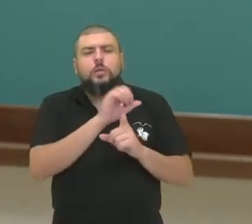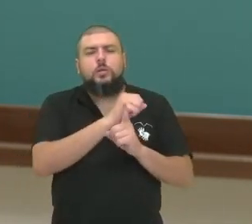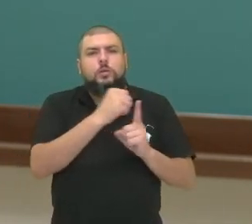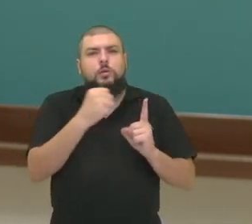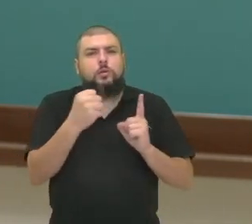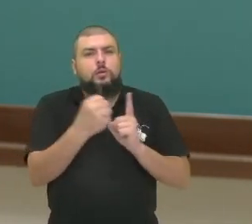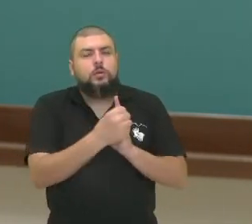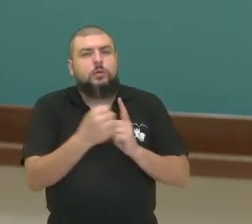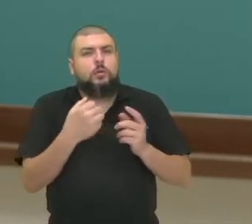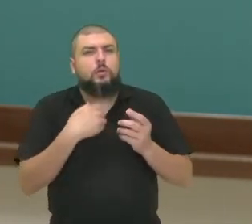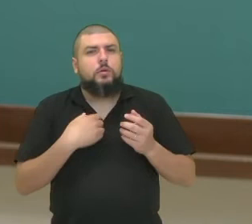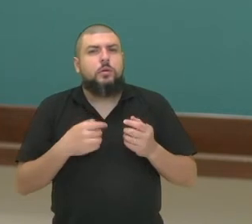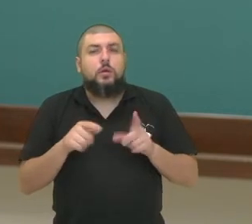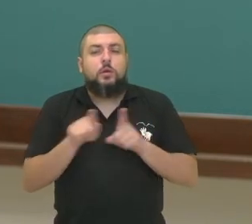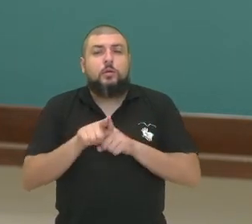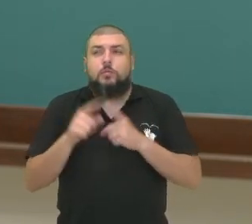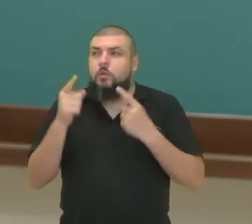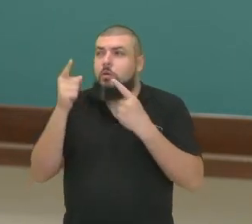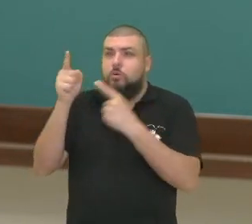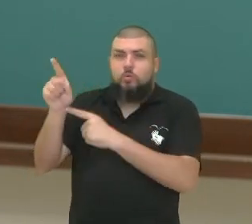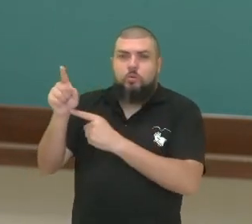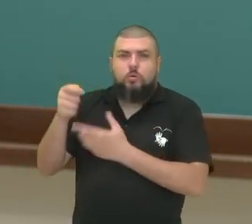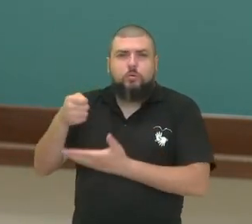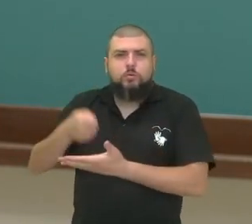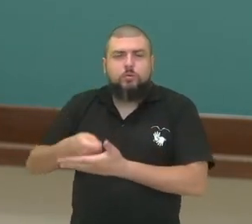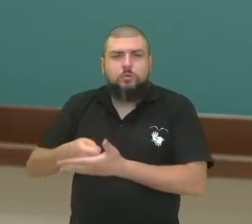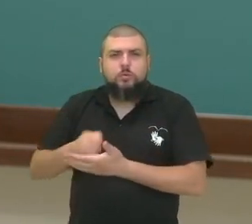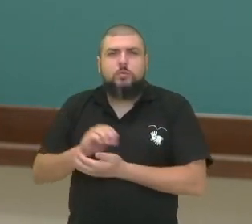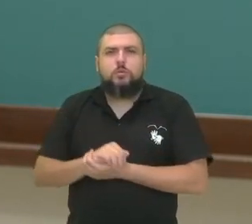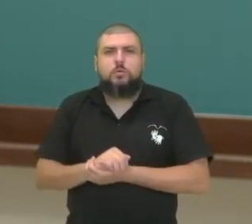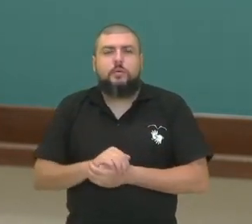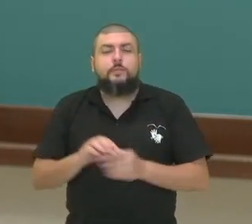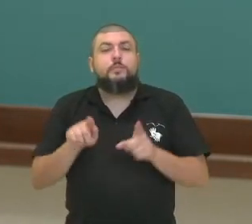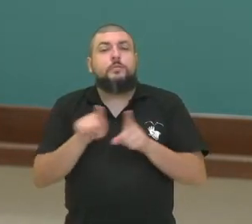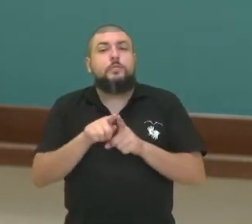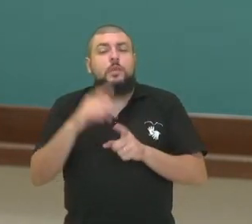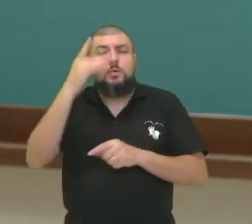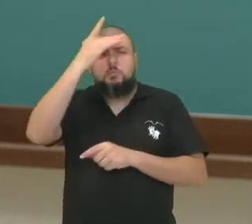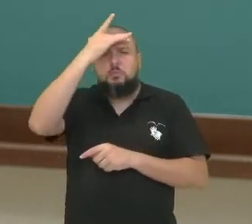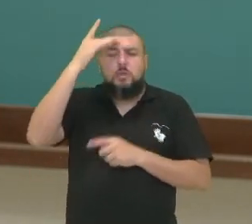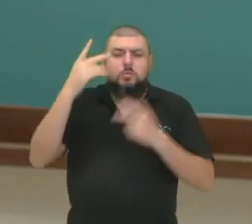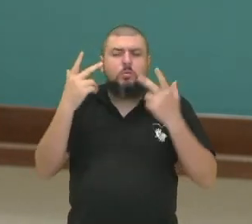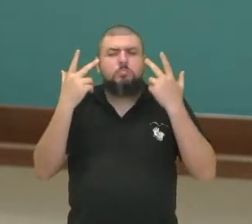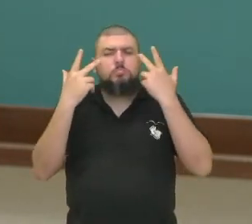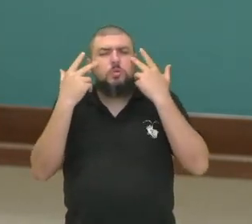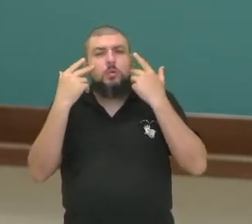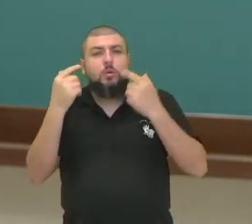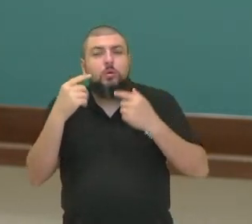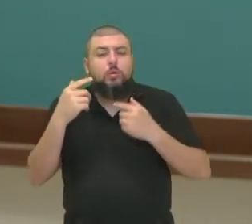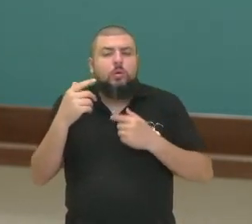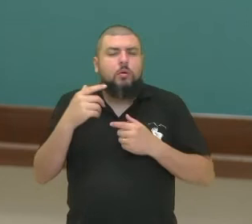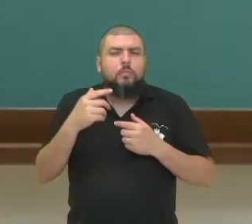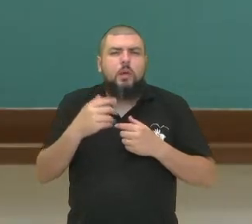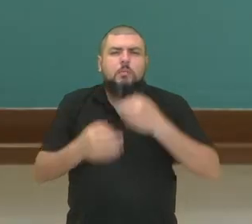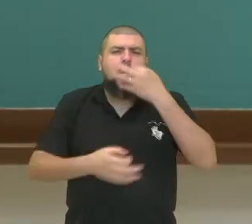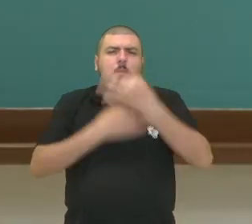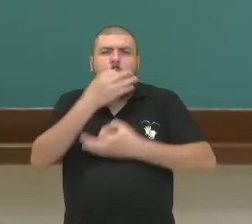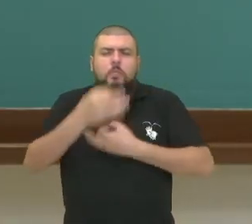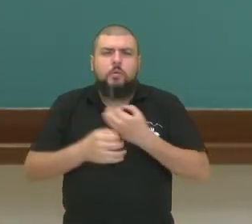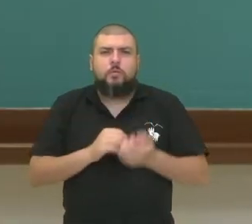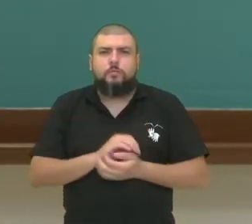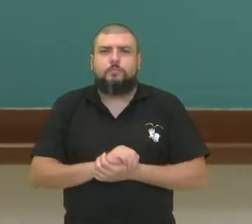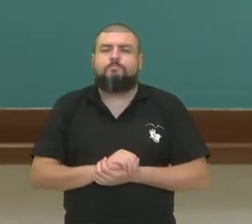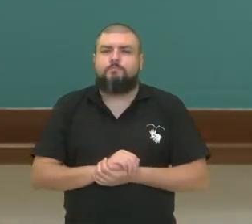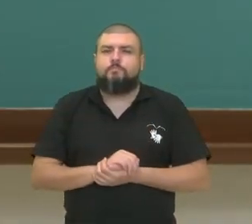humilhação contra o autoritarismo, bem como pessoas comuns que emitiam suas opiniões sobre diversos assuntos. Muitos desses filmes acabavam